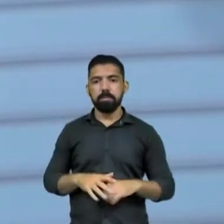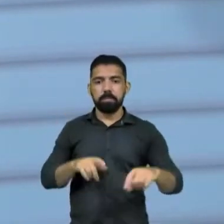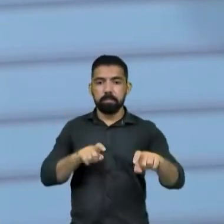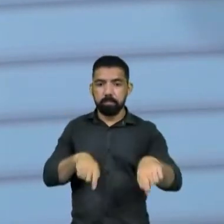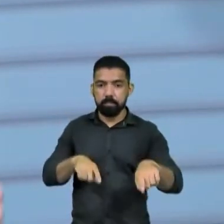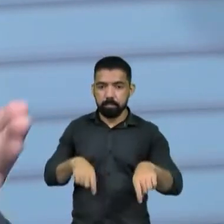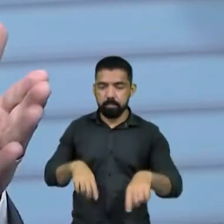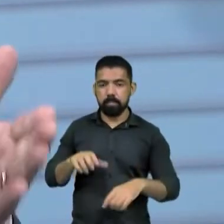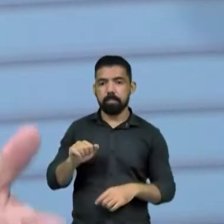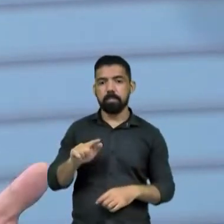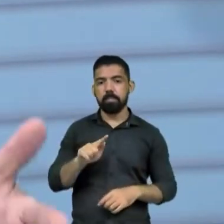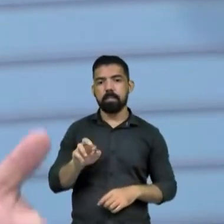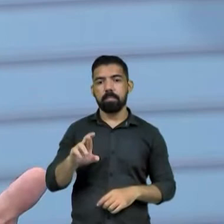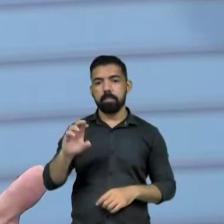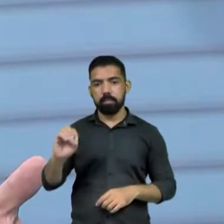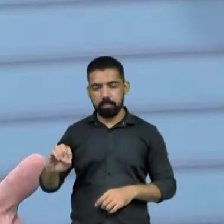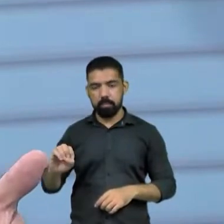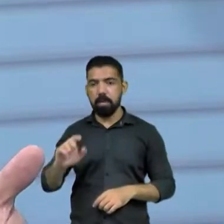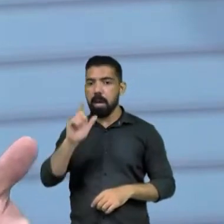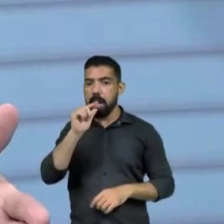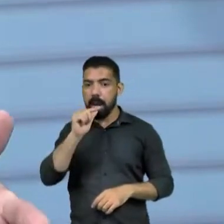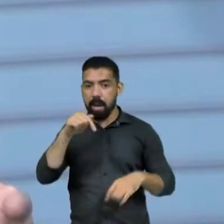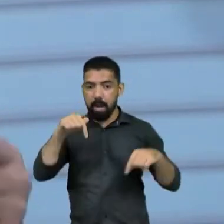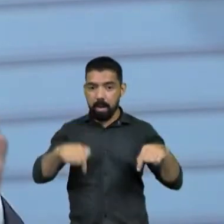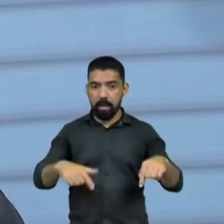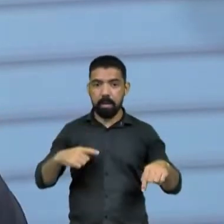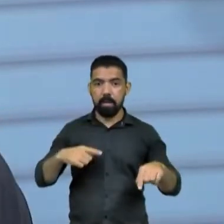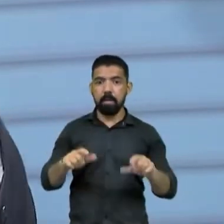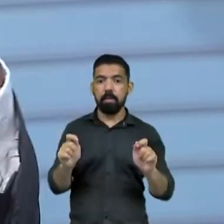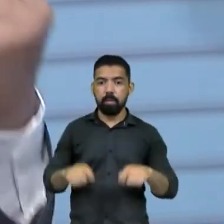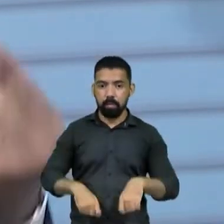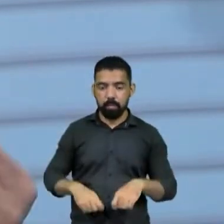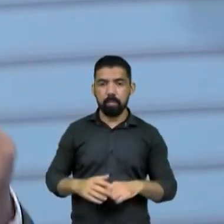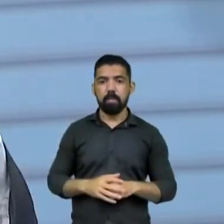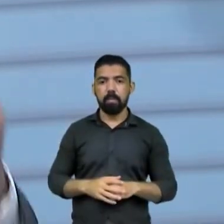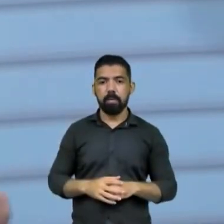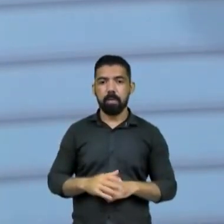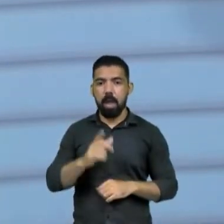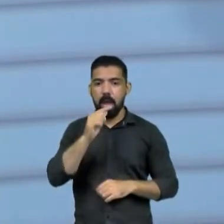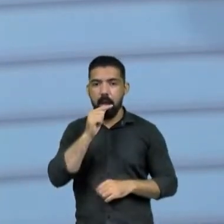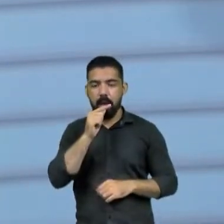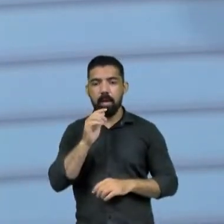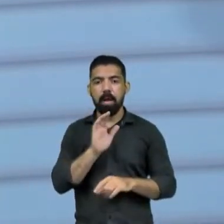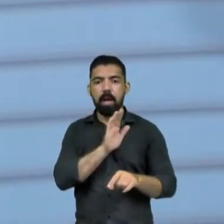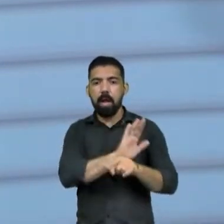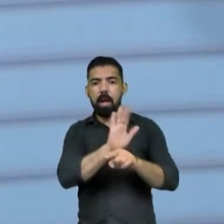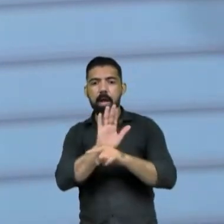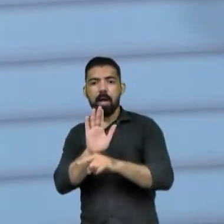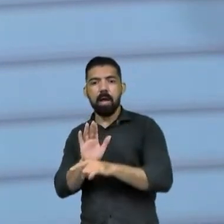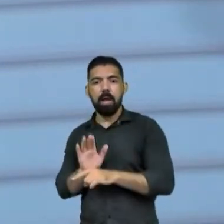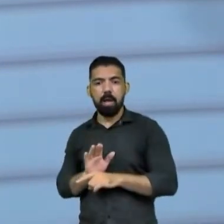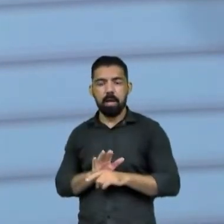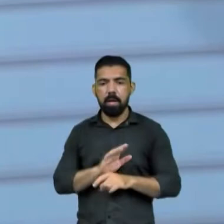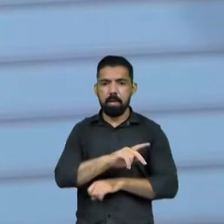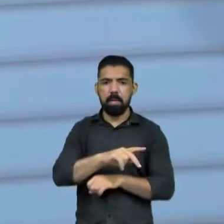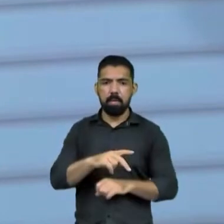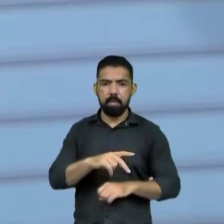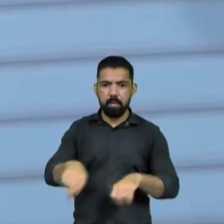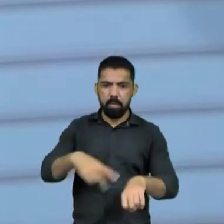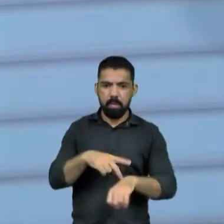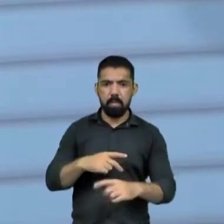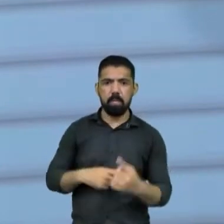a questão da água nós temos água do subsolo brasileiro para sustentar o planeta por 200 anos somente o